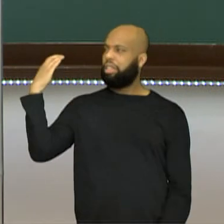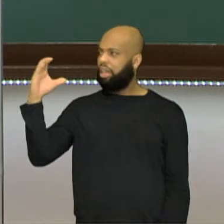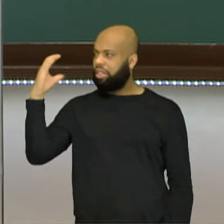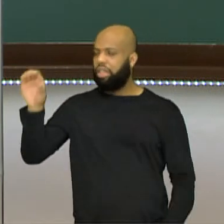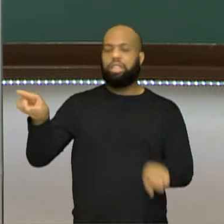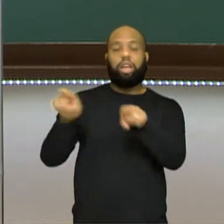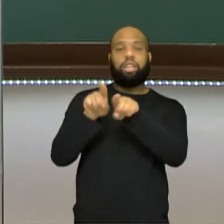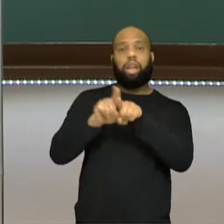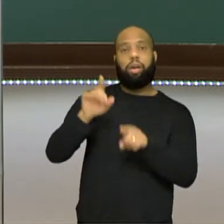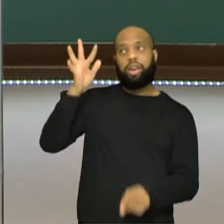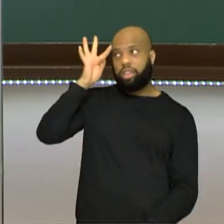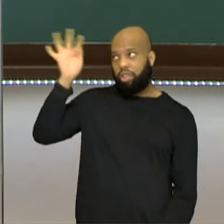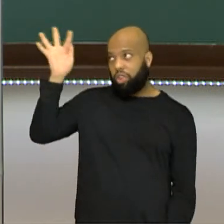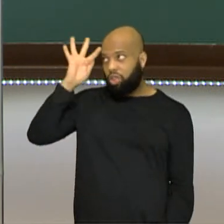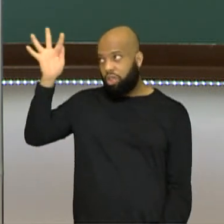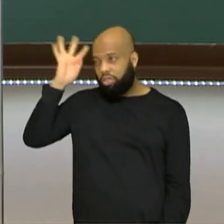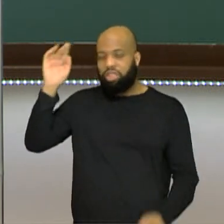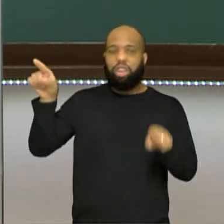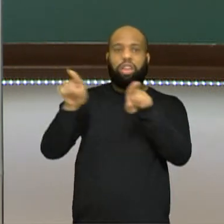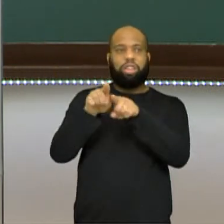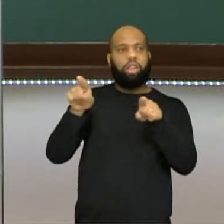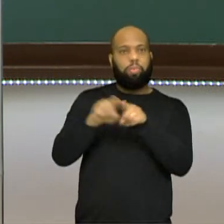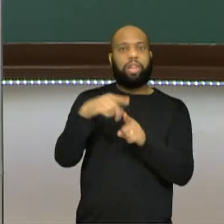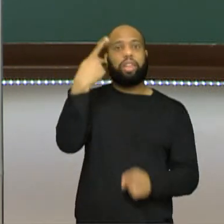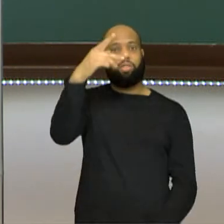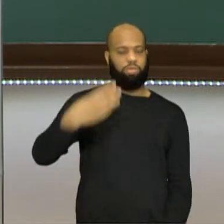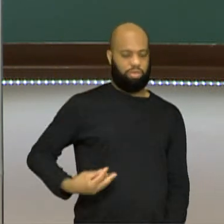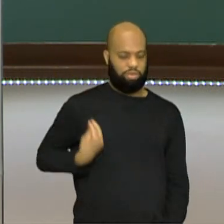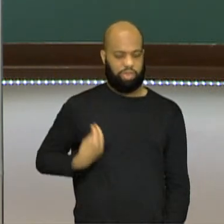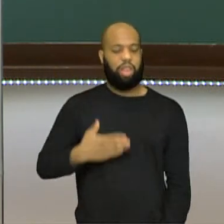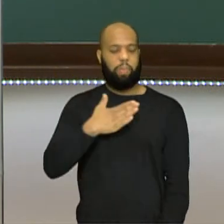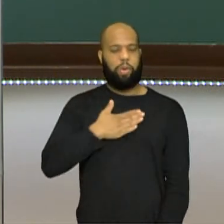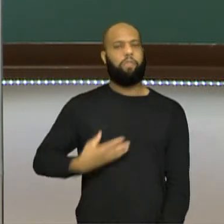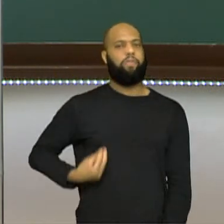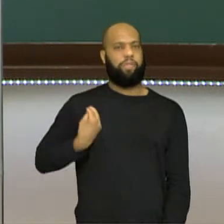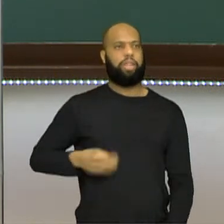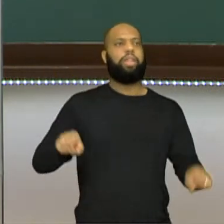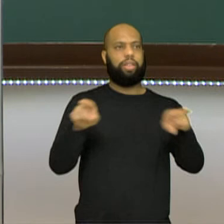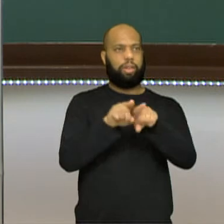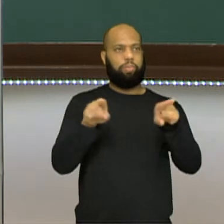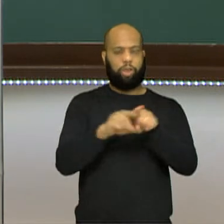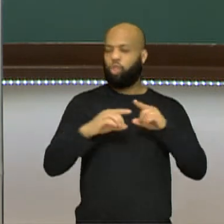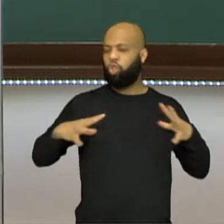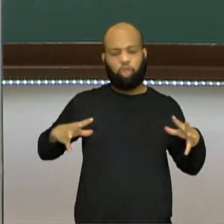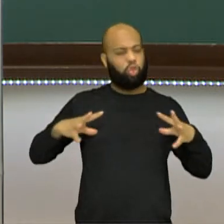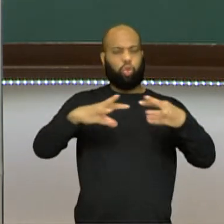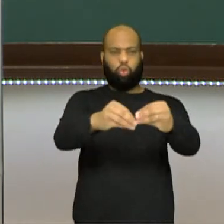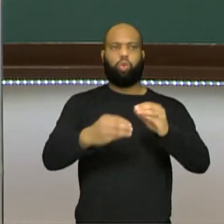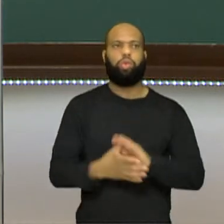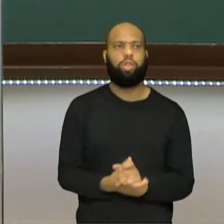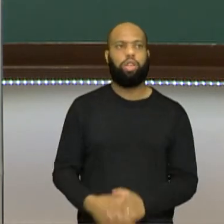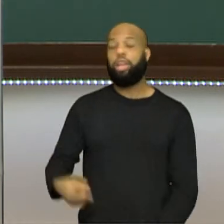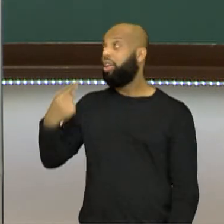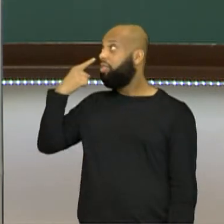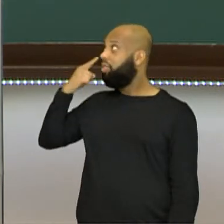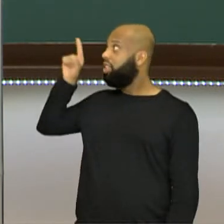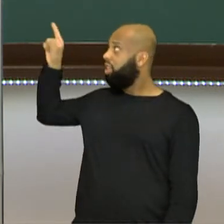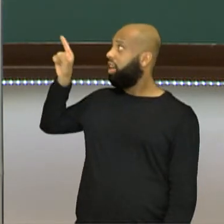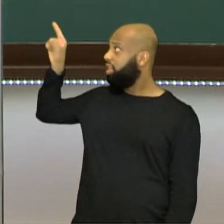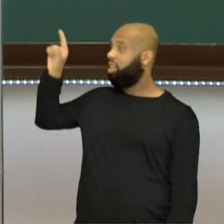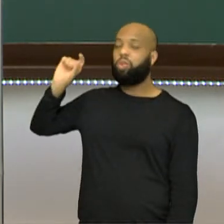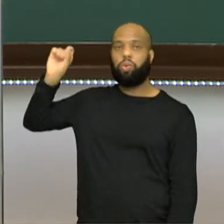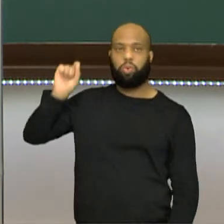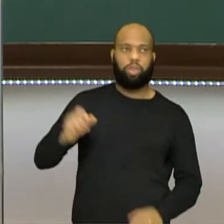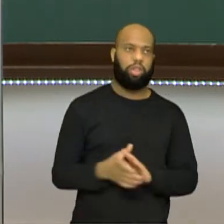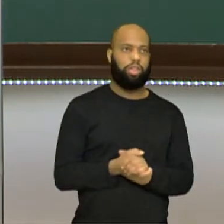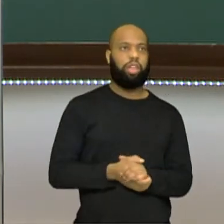da filosofia e, com certeza, da sua vida, da minha vida, da vida de todos nós. Aqui, nós